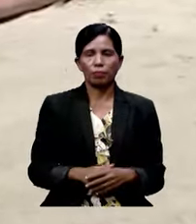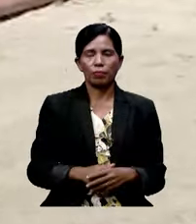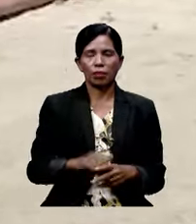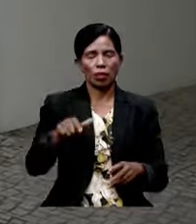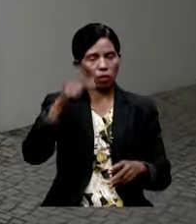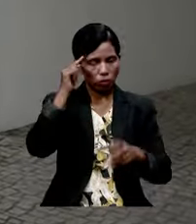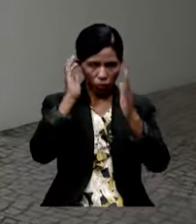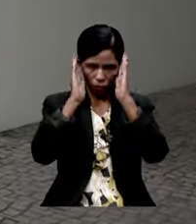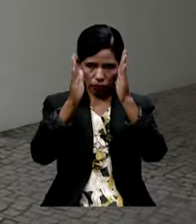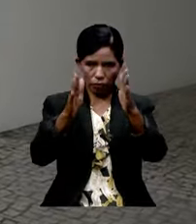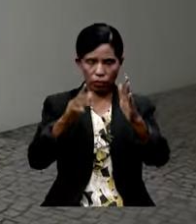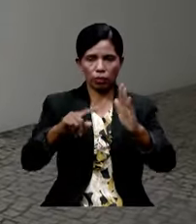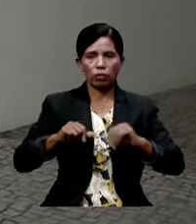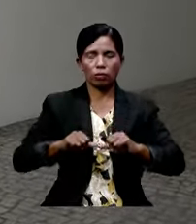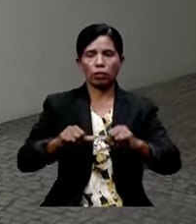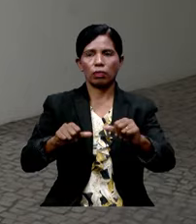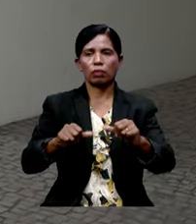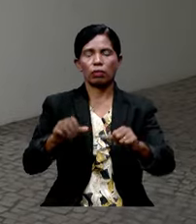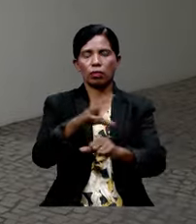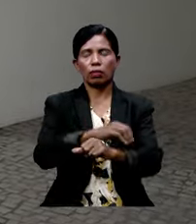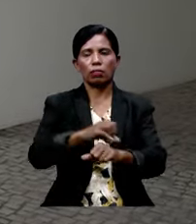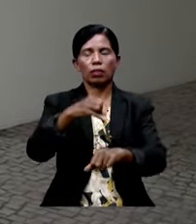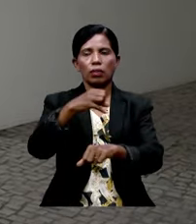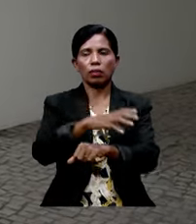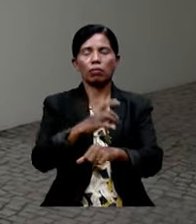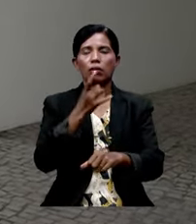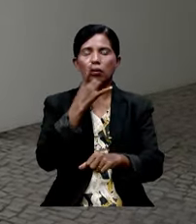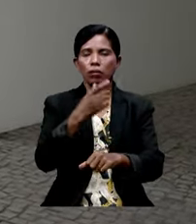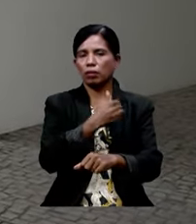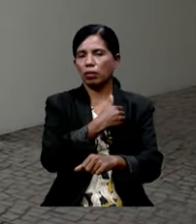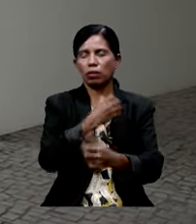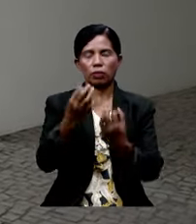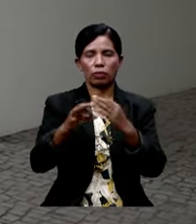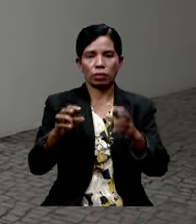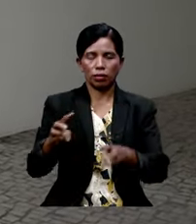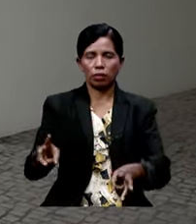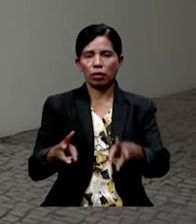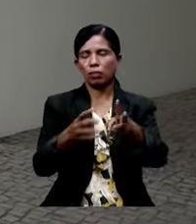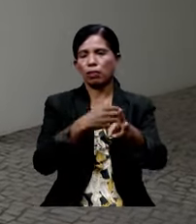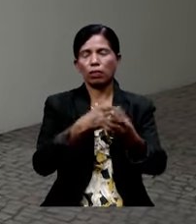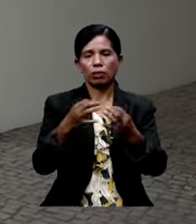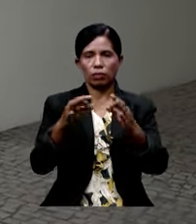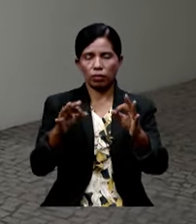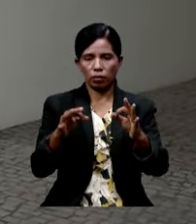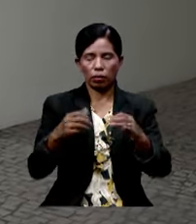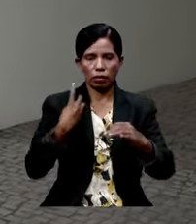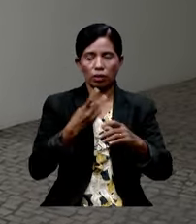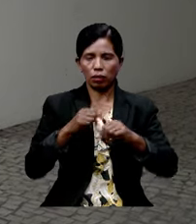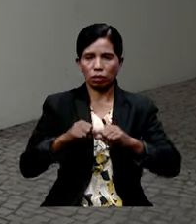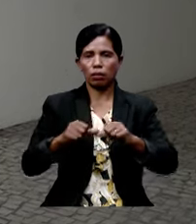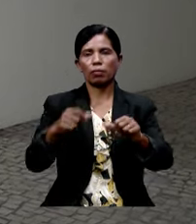fo continuidade ba instalação eletricidade na Beca Cidade Couto, estrada na Beca Cidade Couto, neita continua na